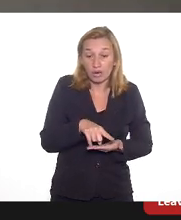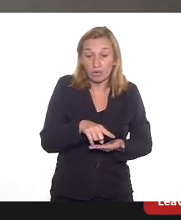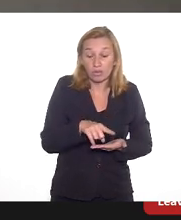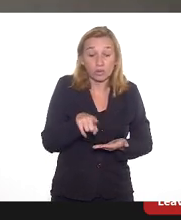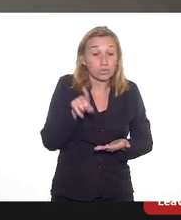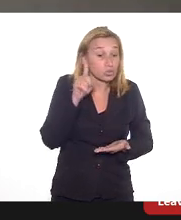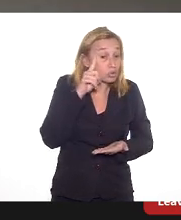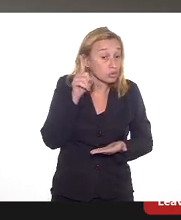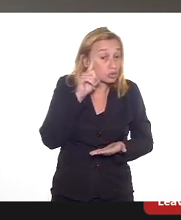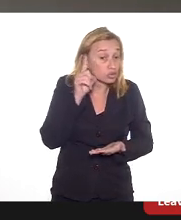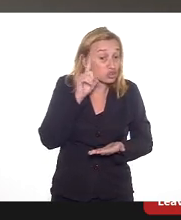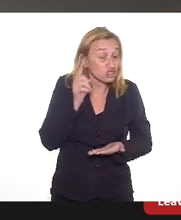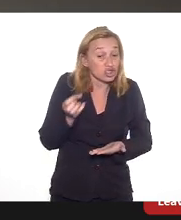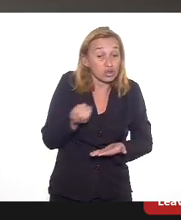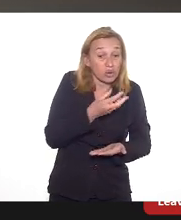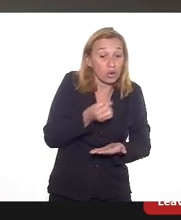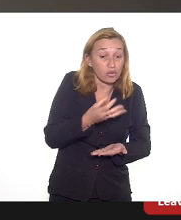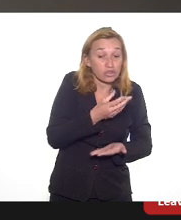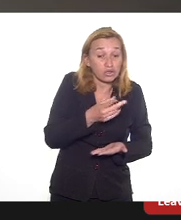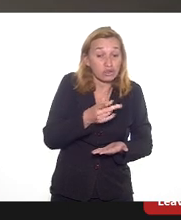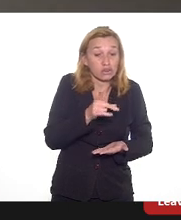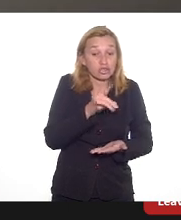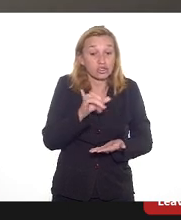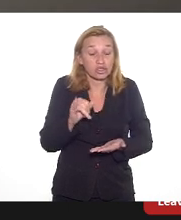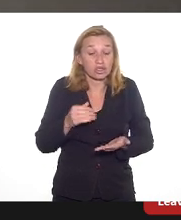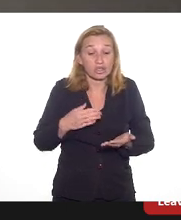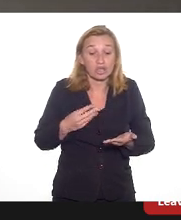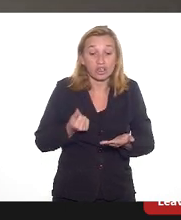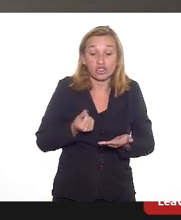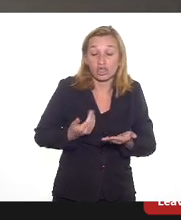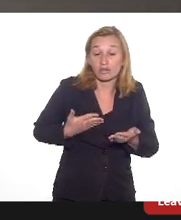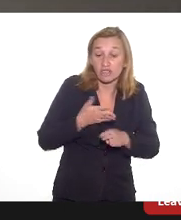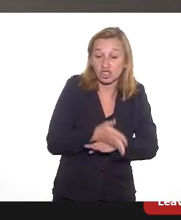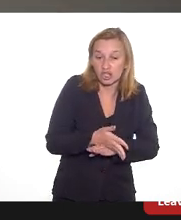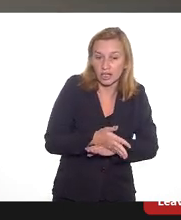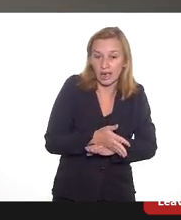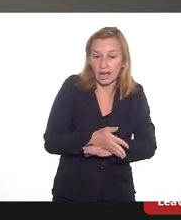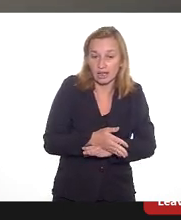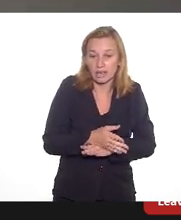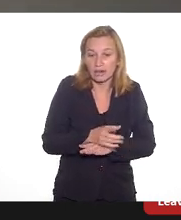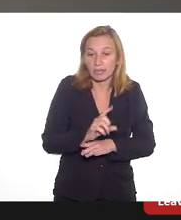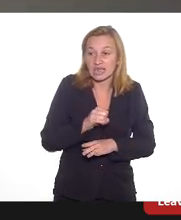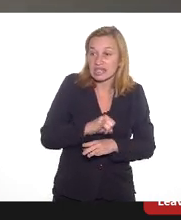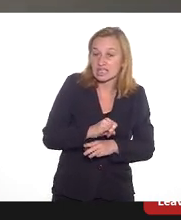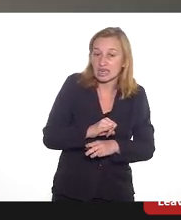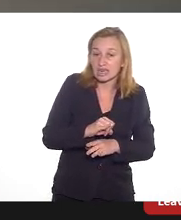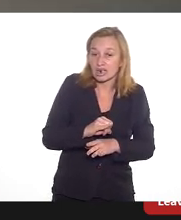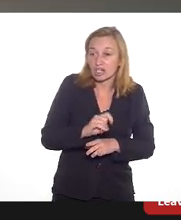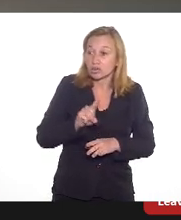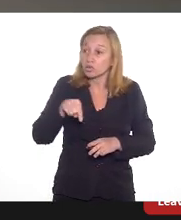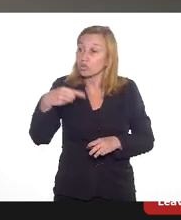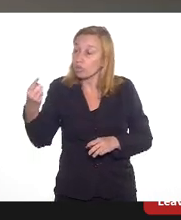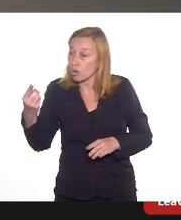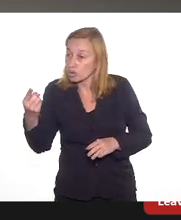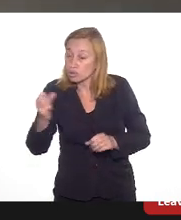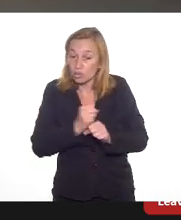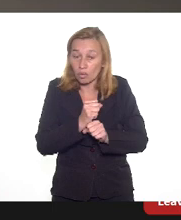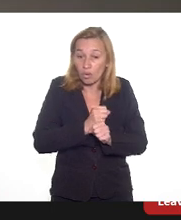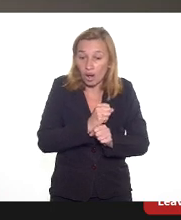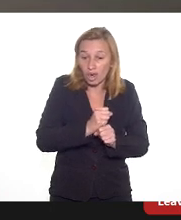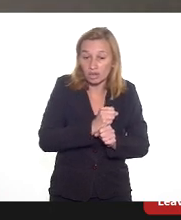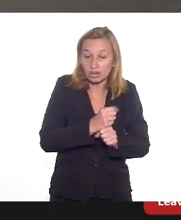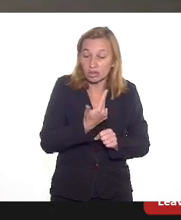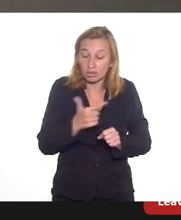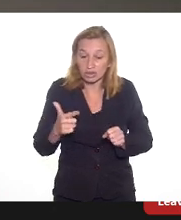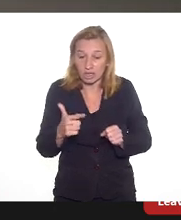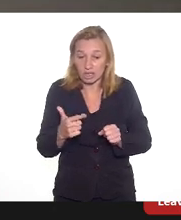posso tomar uma decisão de um governo hoje baseada num dinheiro novo que vai entrar, se no ano que vem ele não vai entrar. Eu tenho que tomar minhas decisões naquilo que eu for